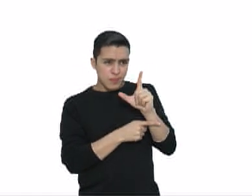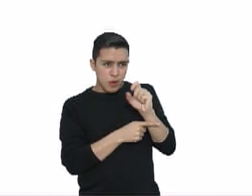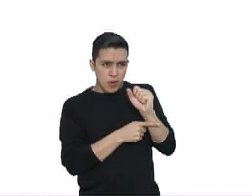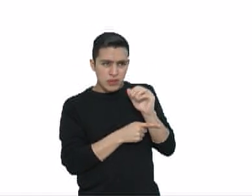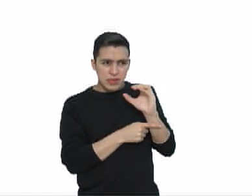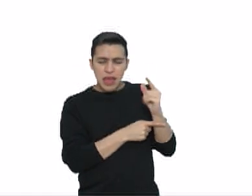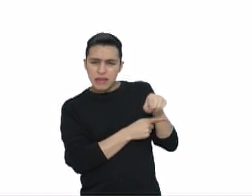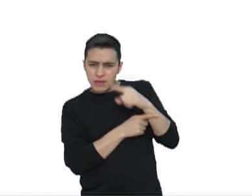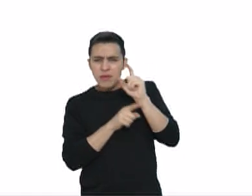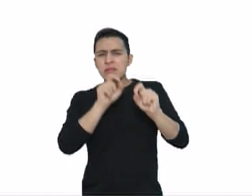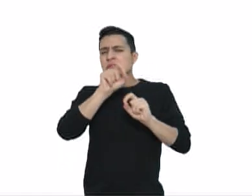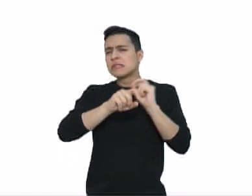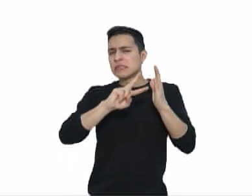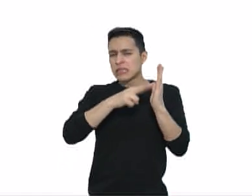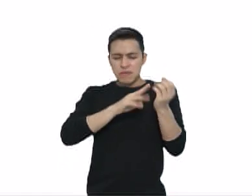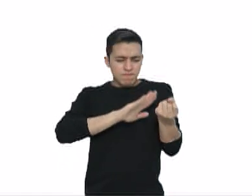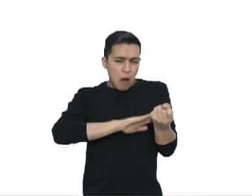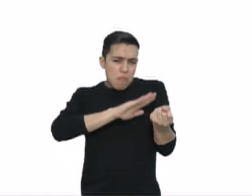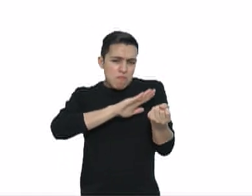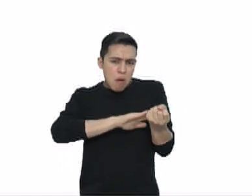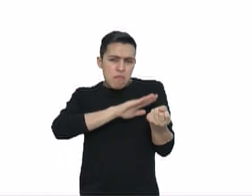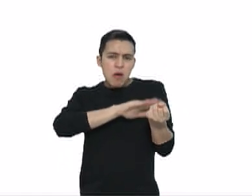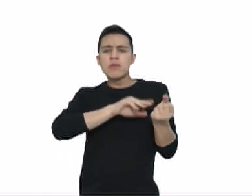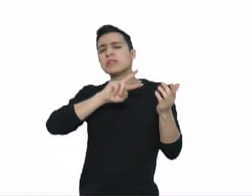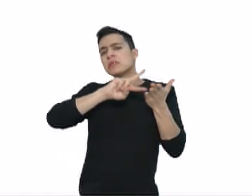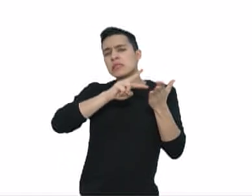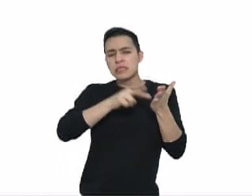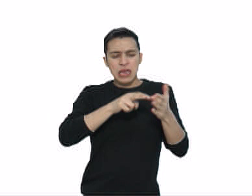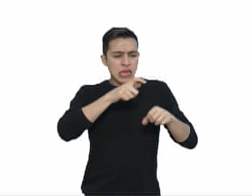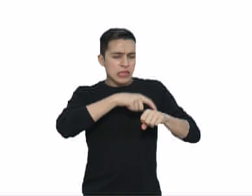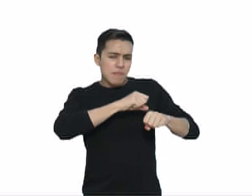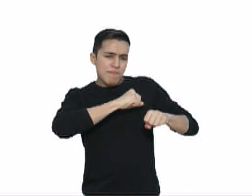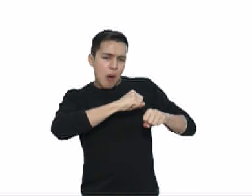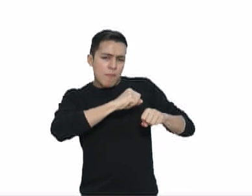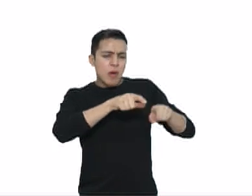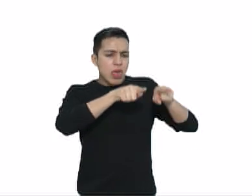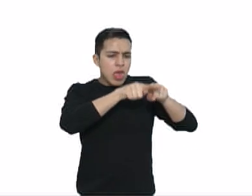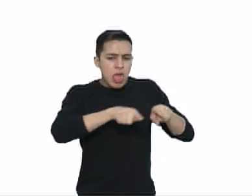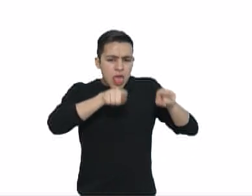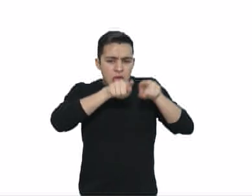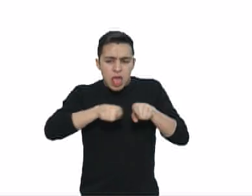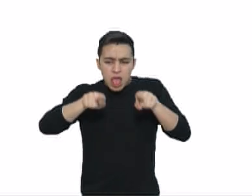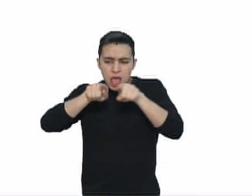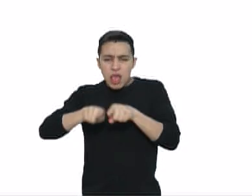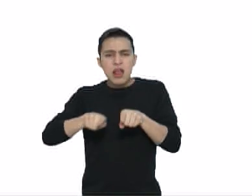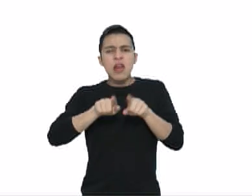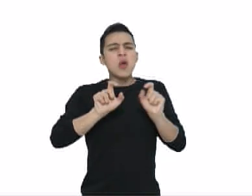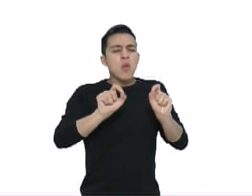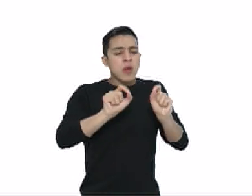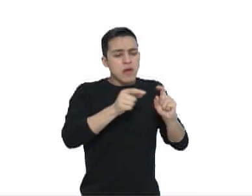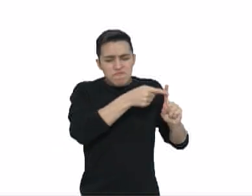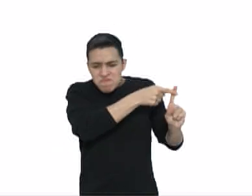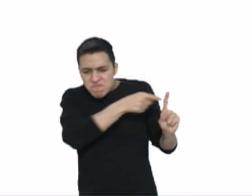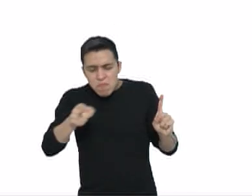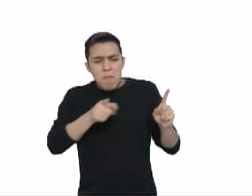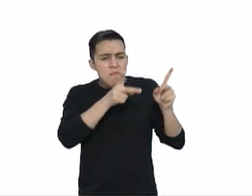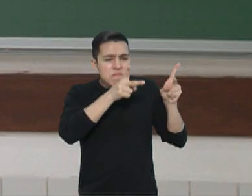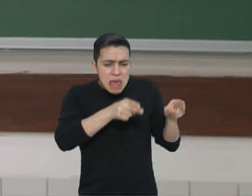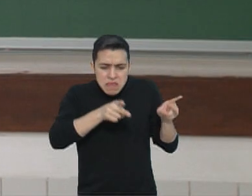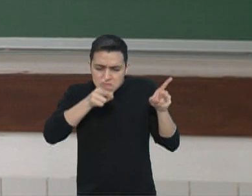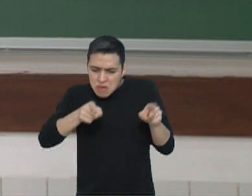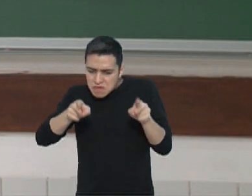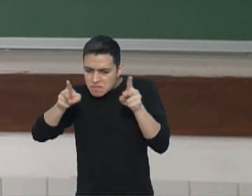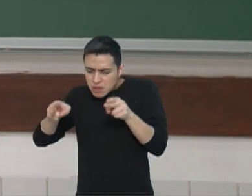Chamamos pulso ou pulsação as batidas que se repetem de maneira regular e idêntica ao longo de sua execução.